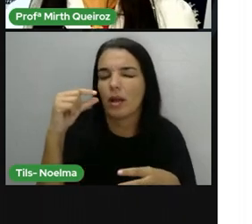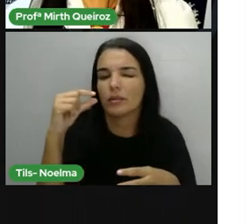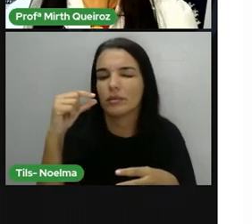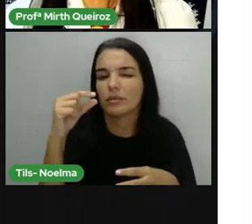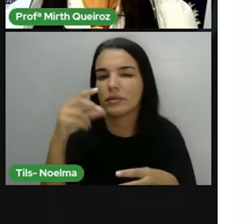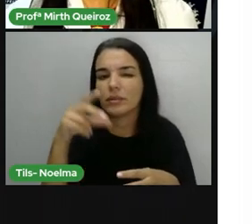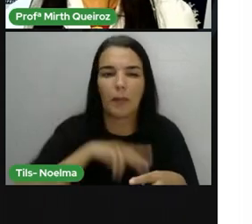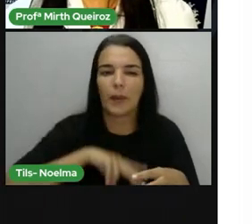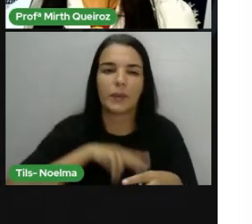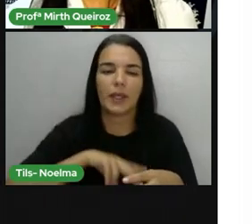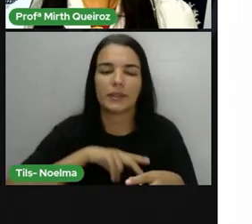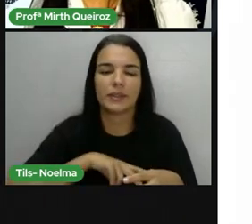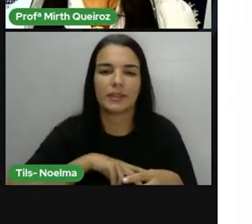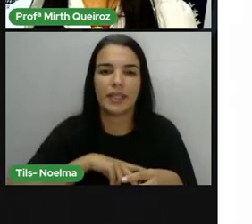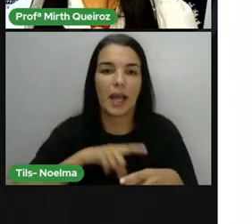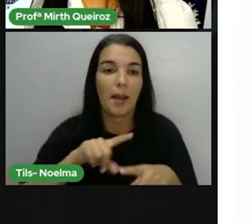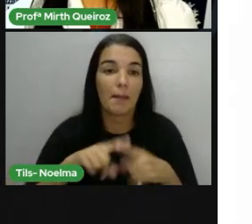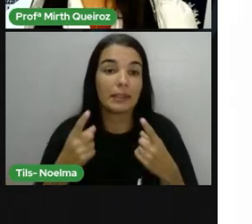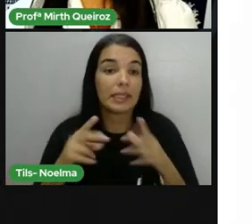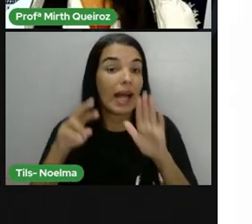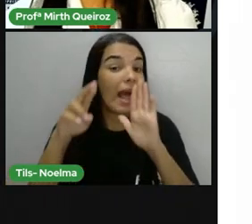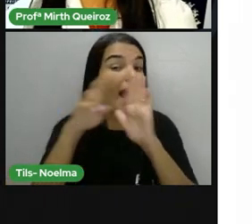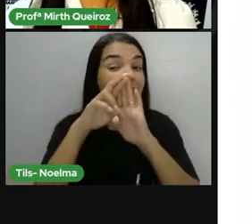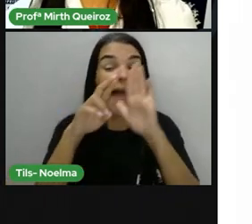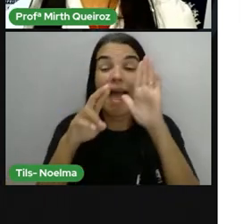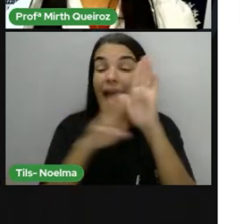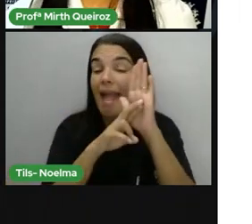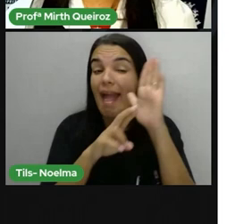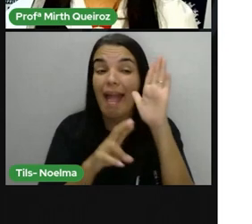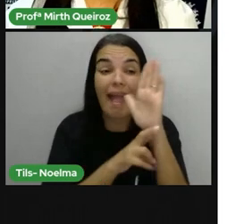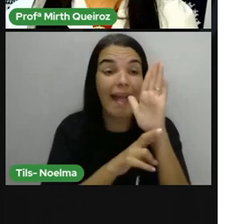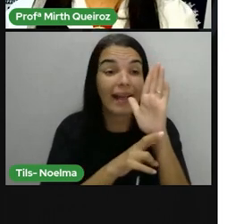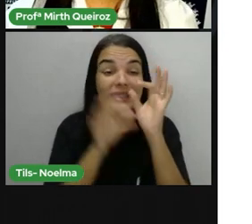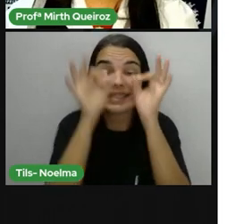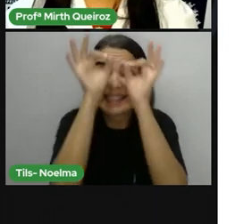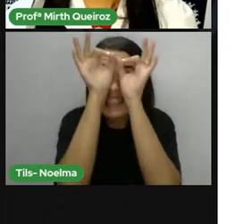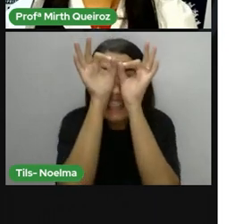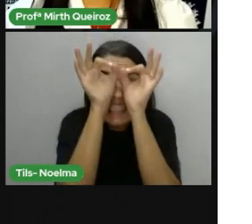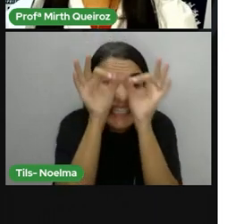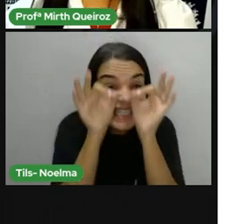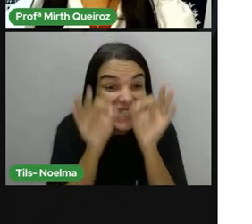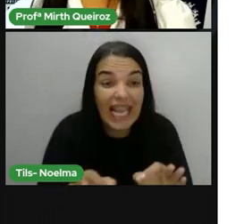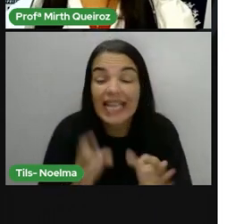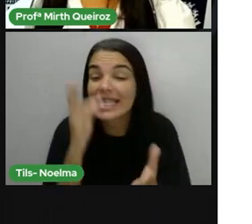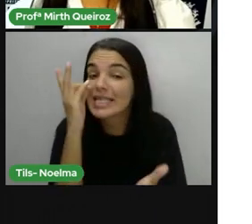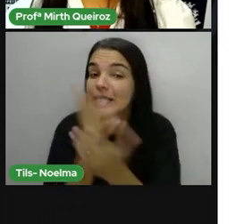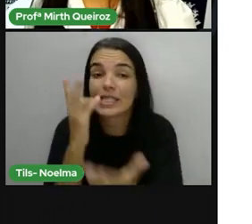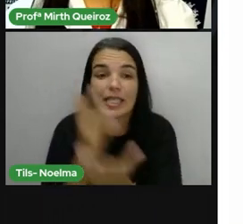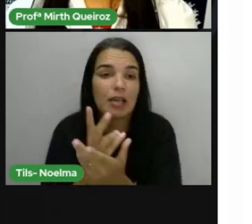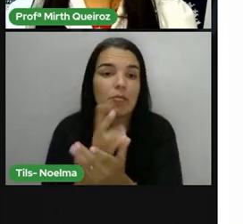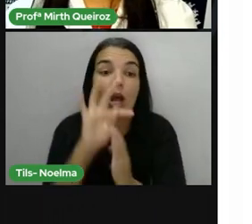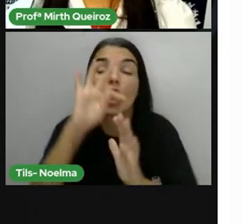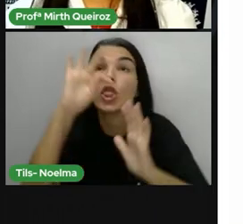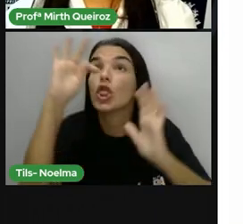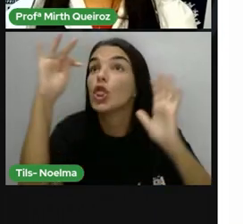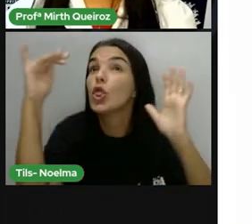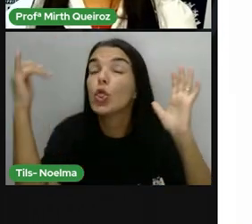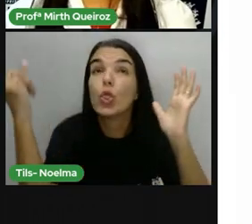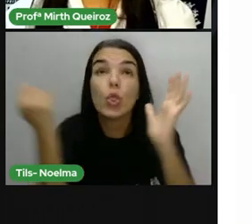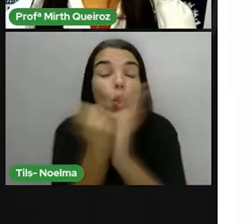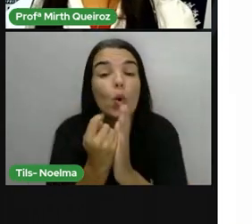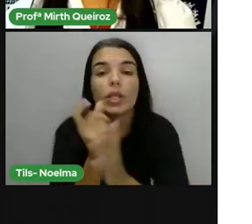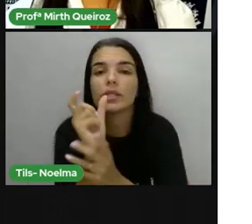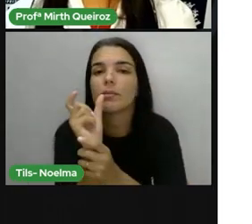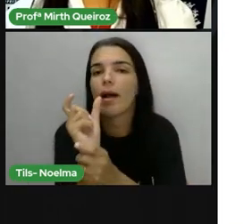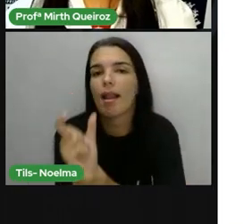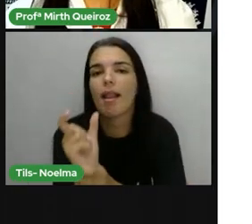né? E devem levar acento, independente da sua terminação gráfica. Todas as palavras proparoxítonas